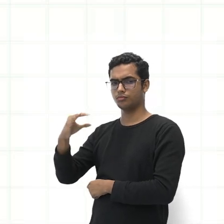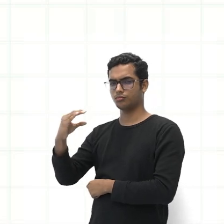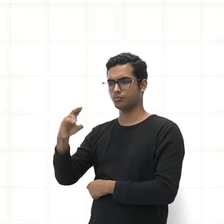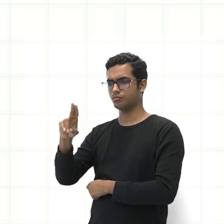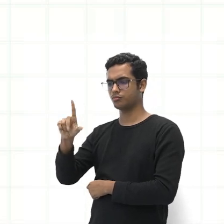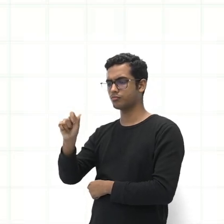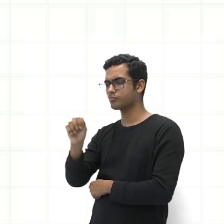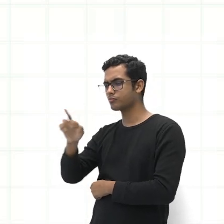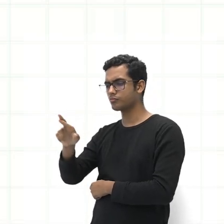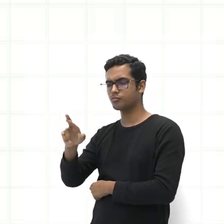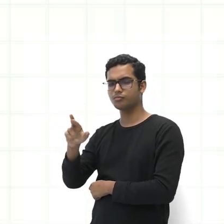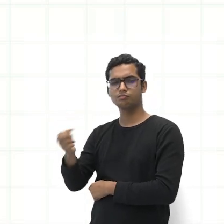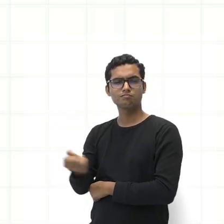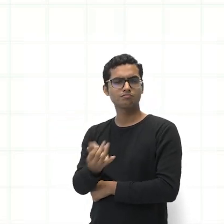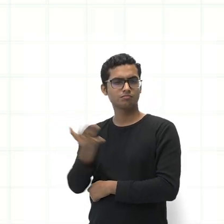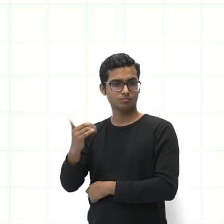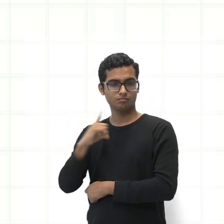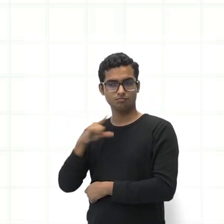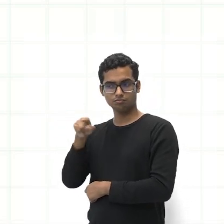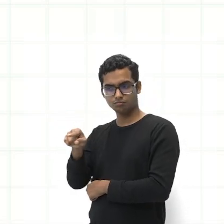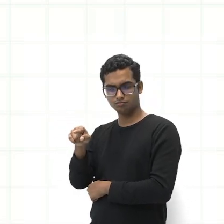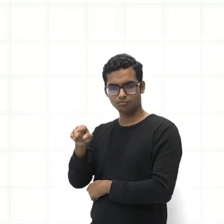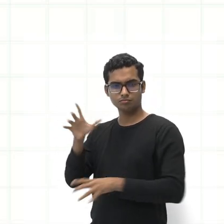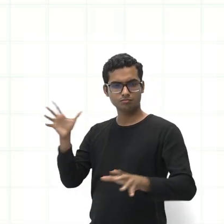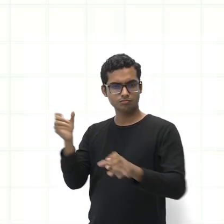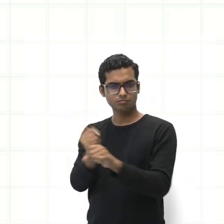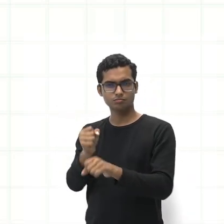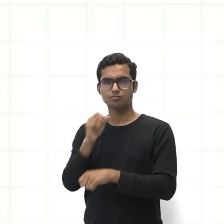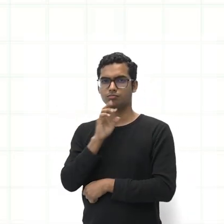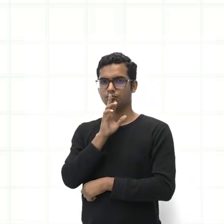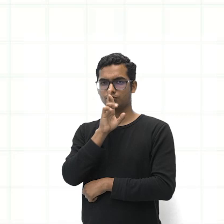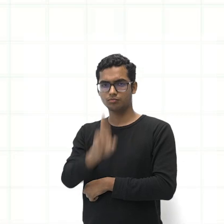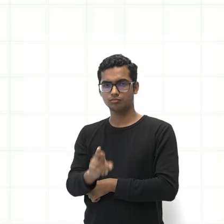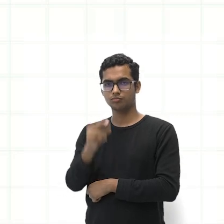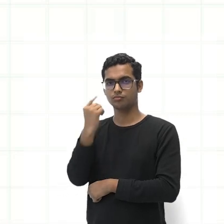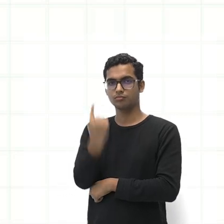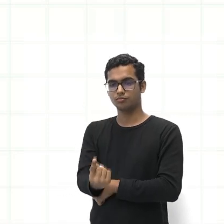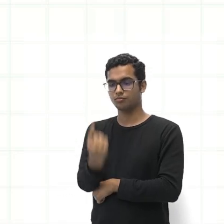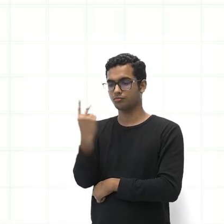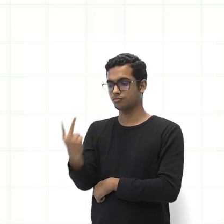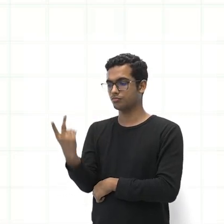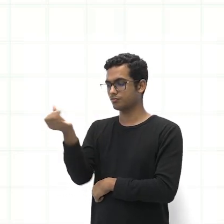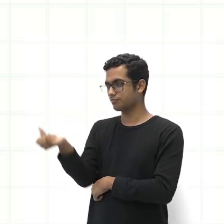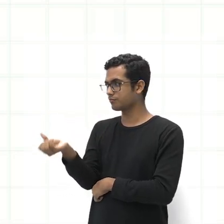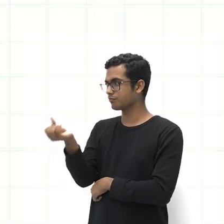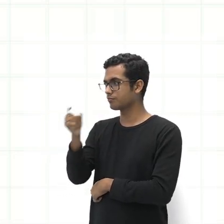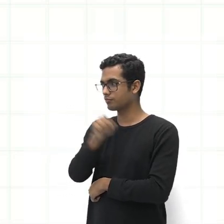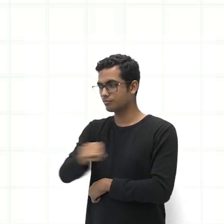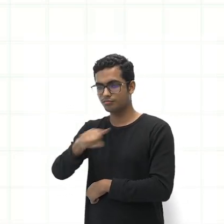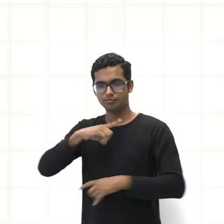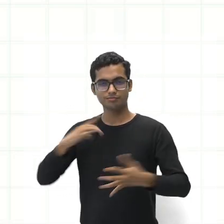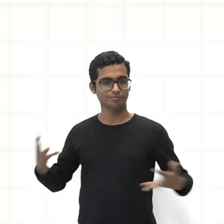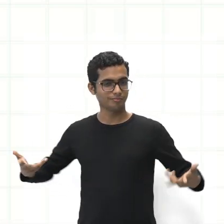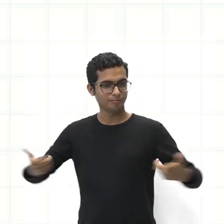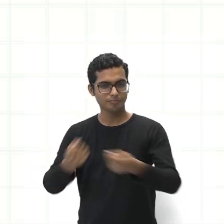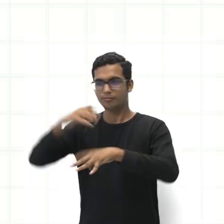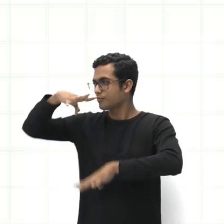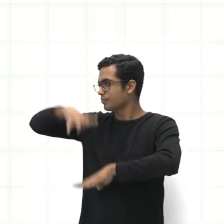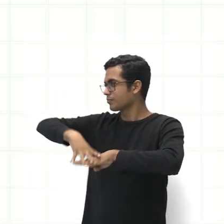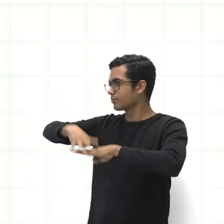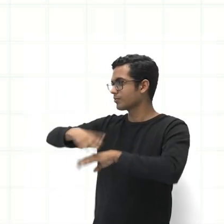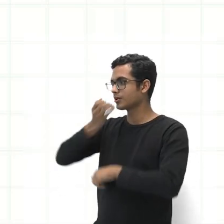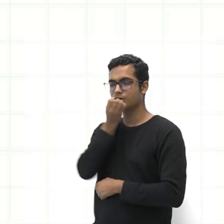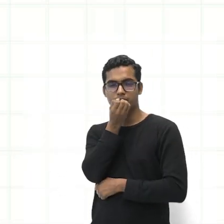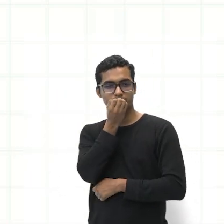126, professora. Olha, eu gosto assim, quando é bom na matemática. Muito bom. Isso mesmo.